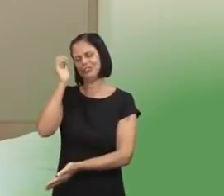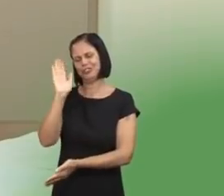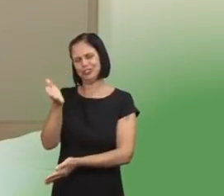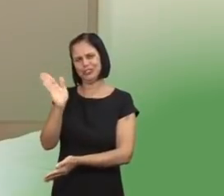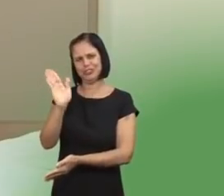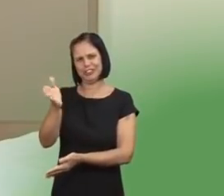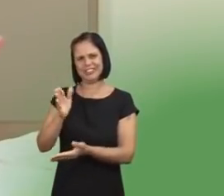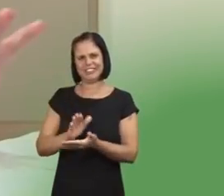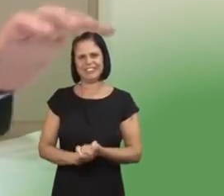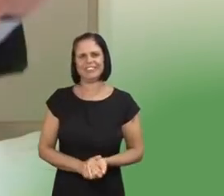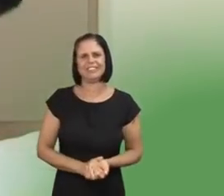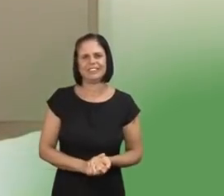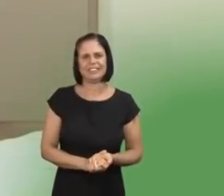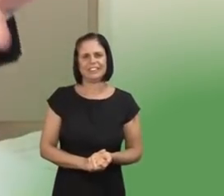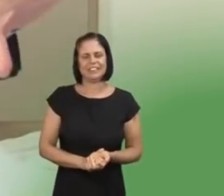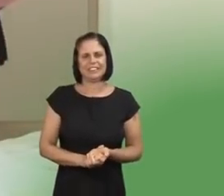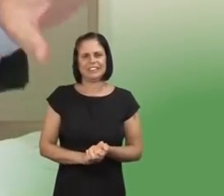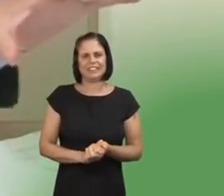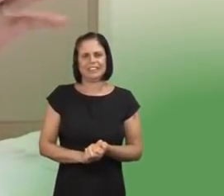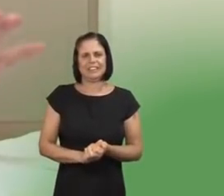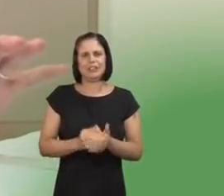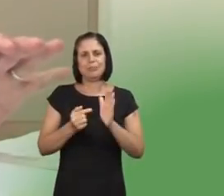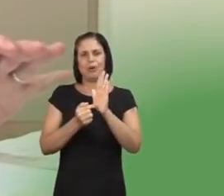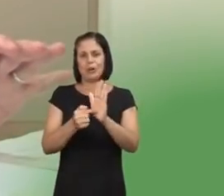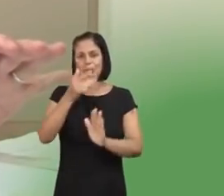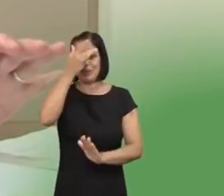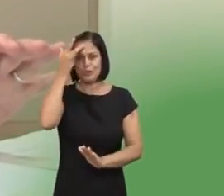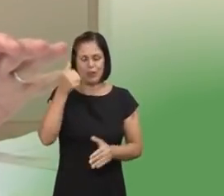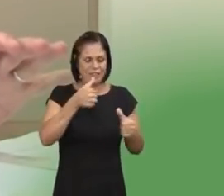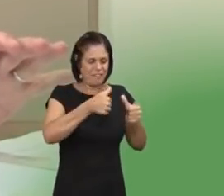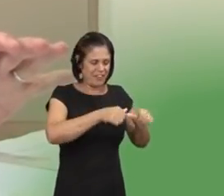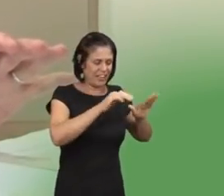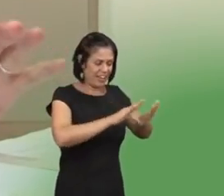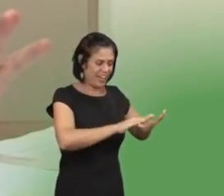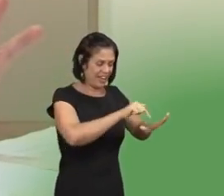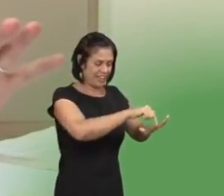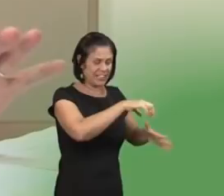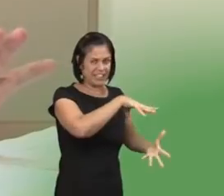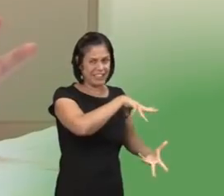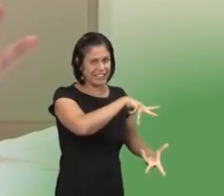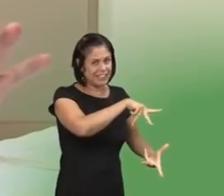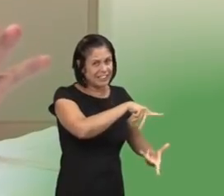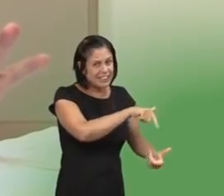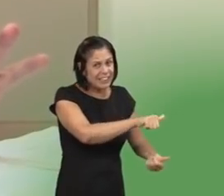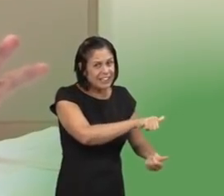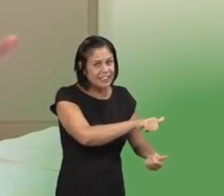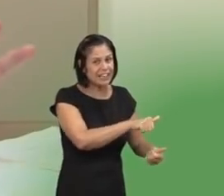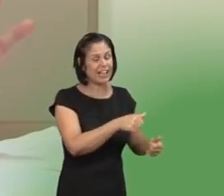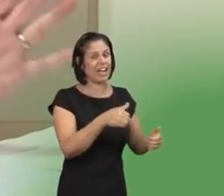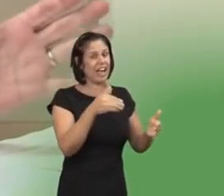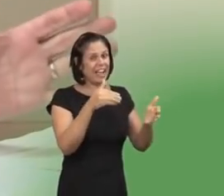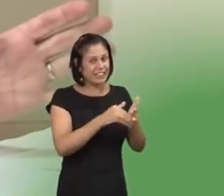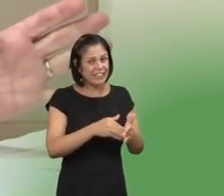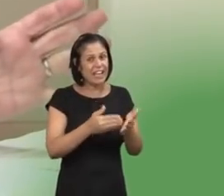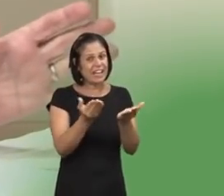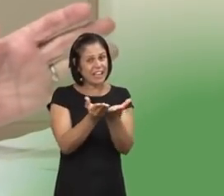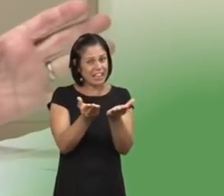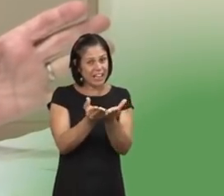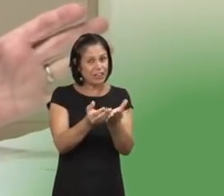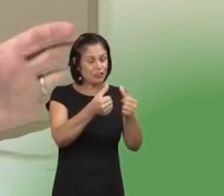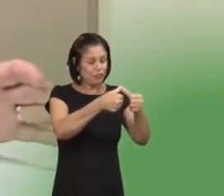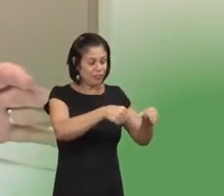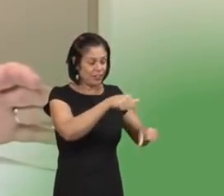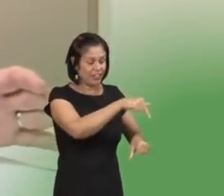período em que aqueles que estiverem habitando na terra, até os famosos crentes que ficarem,